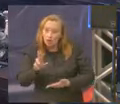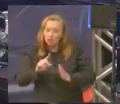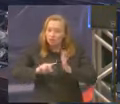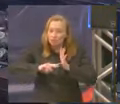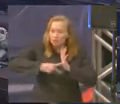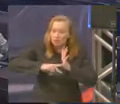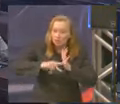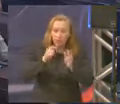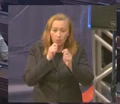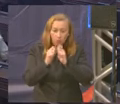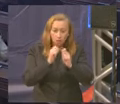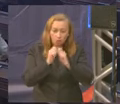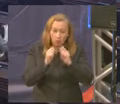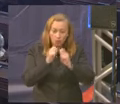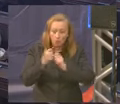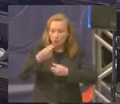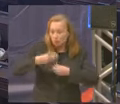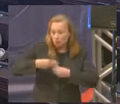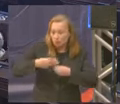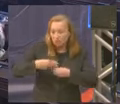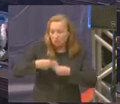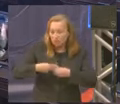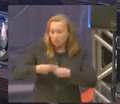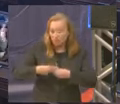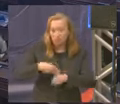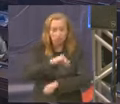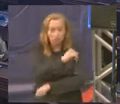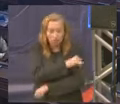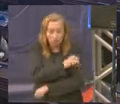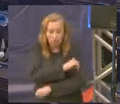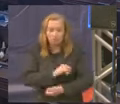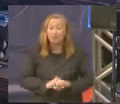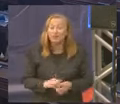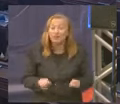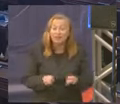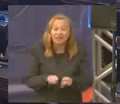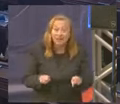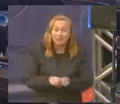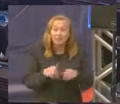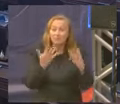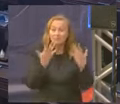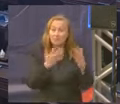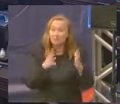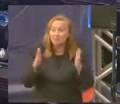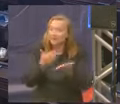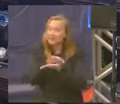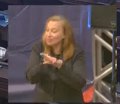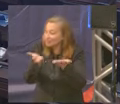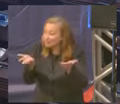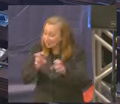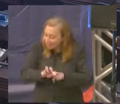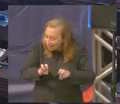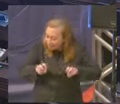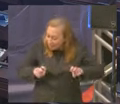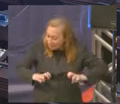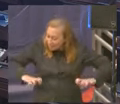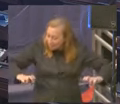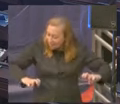dos Jornalistas do município do Rio de Janeiro. E também cumprimentar todos aqui da mesa de